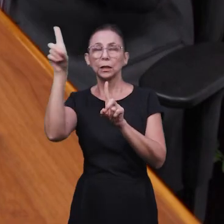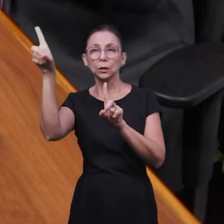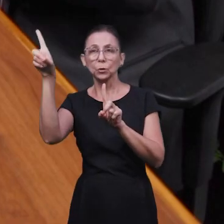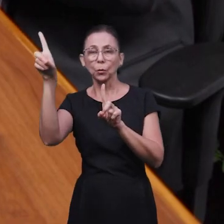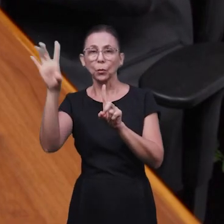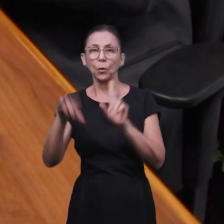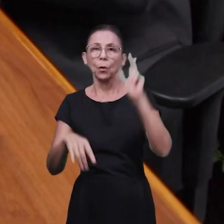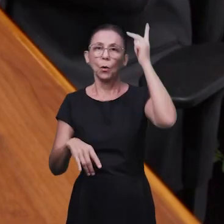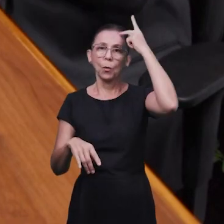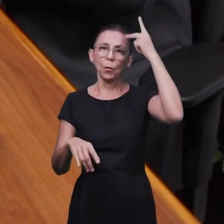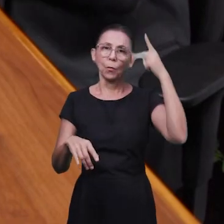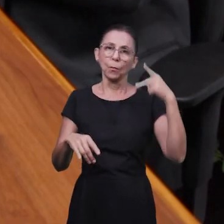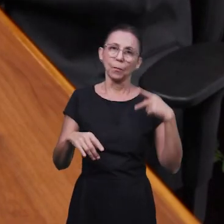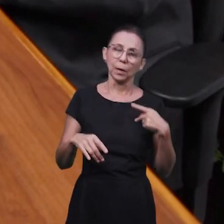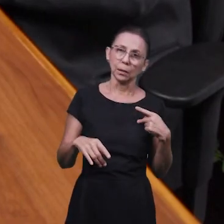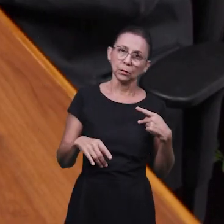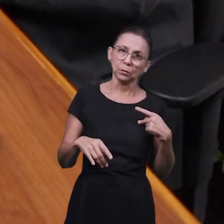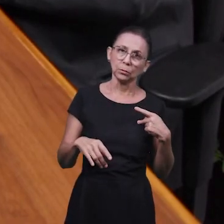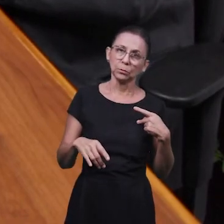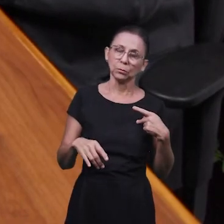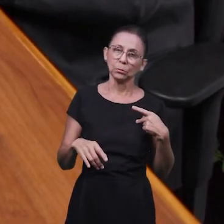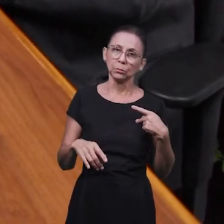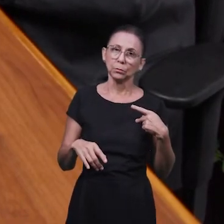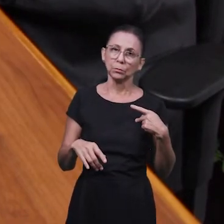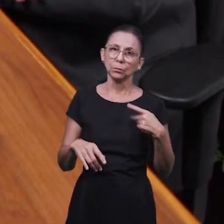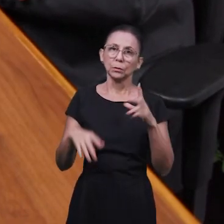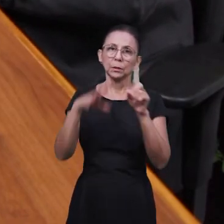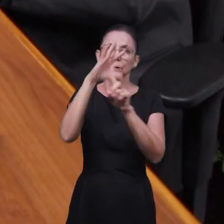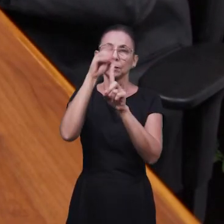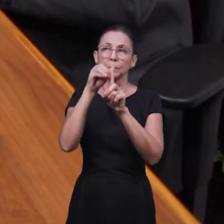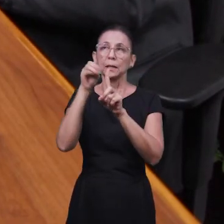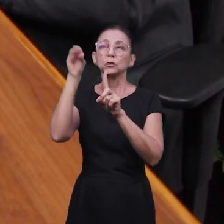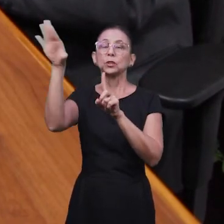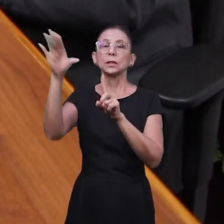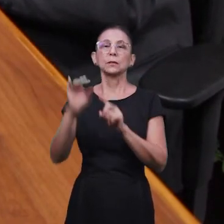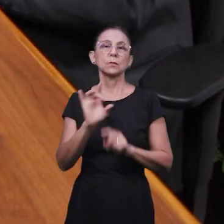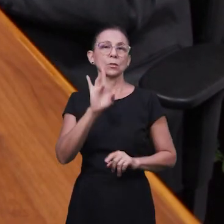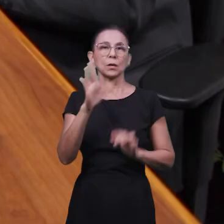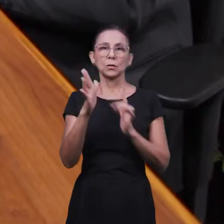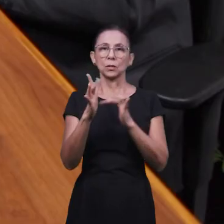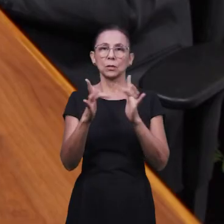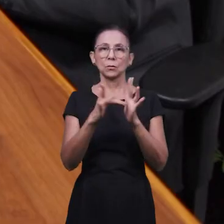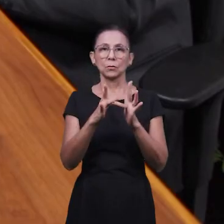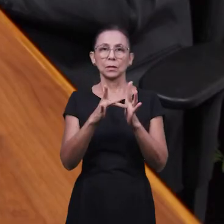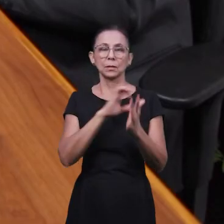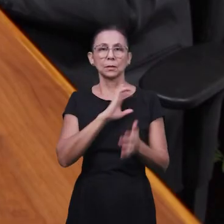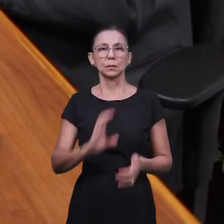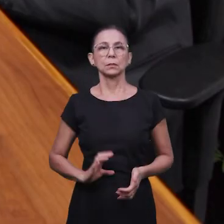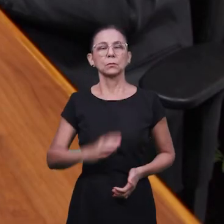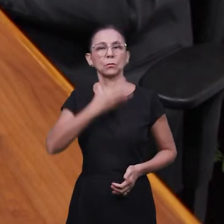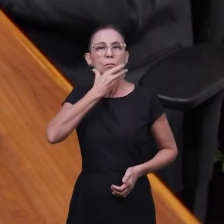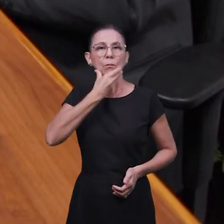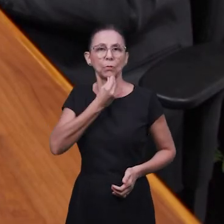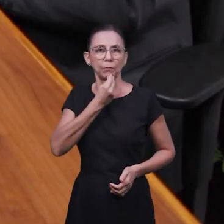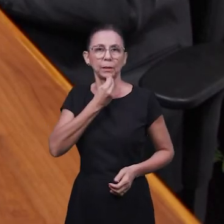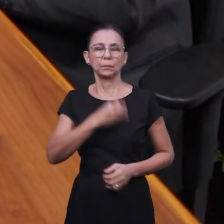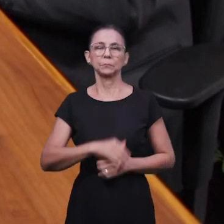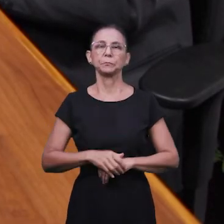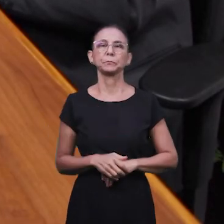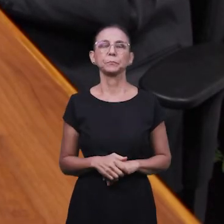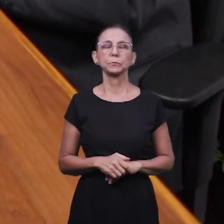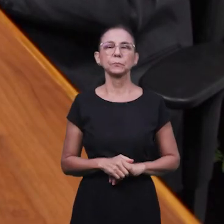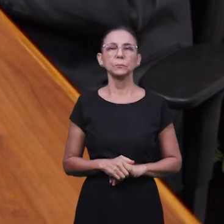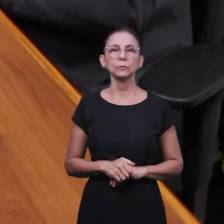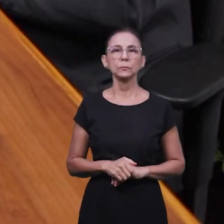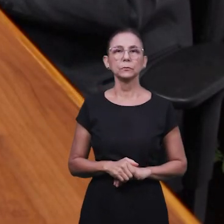homens, Jesus Cristo, homem. Então, ele entendeu isso. A partir dali, ele vai